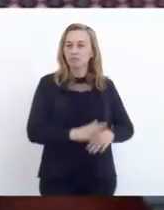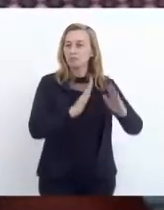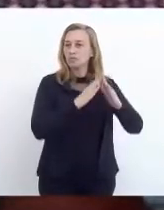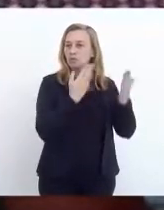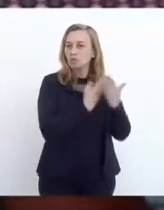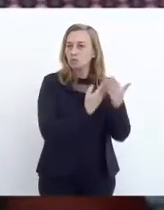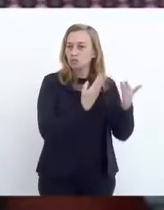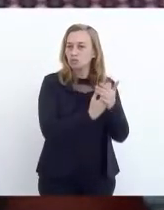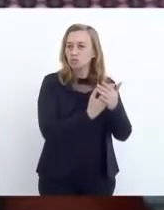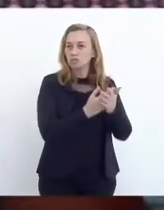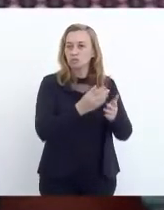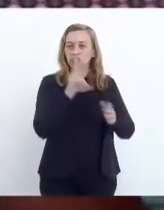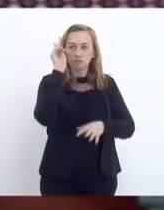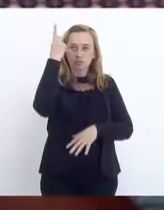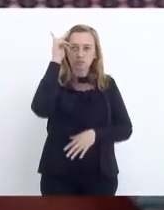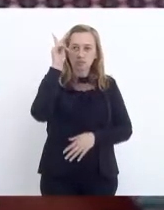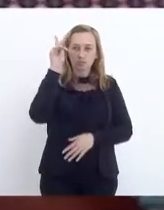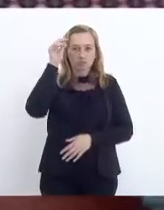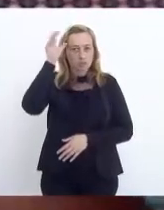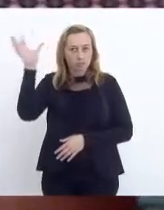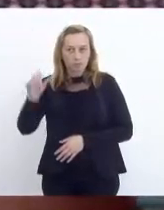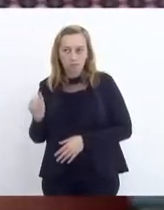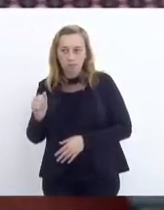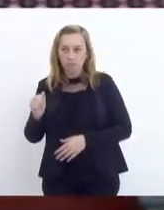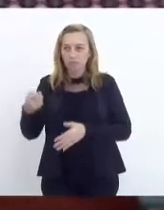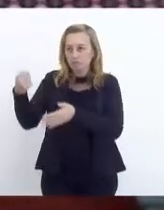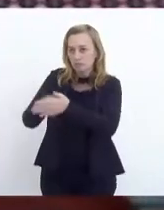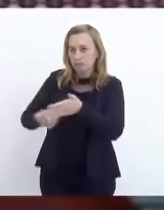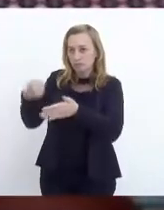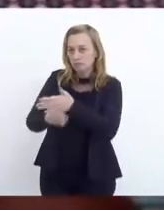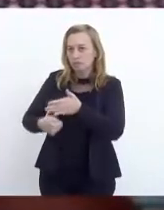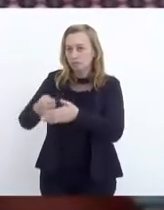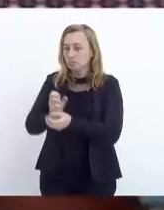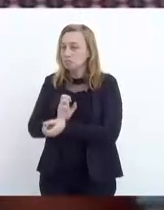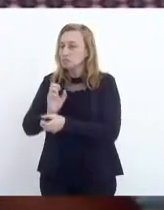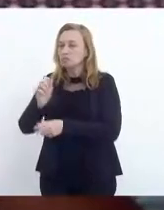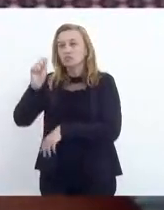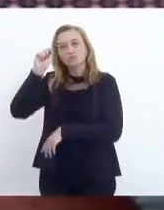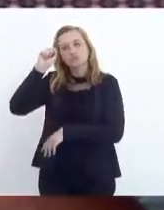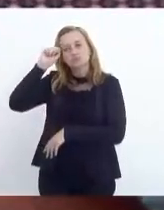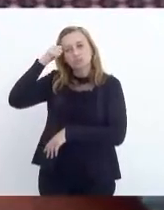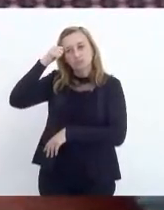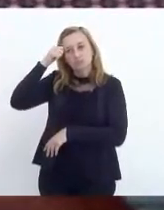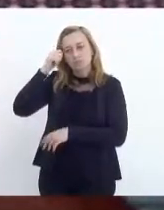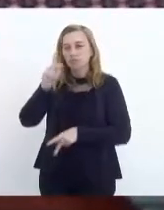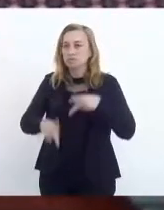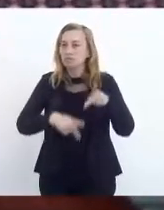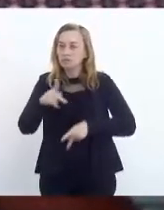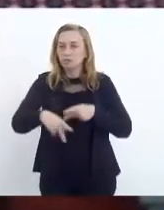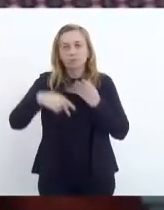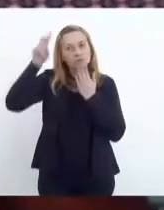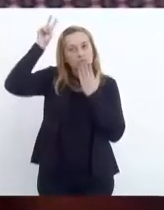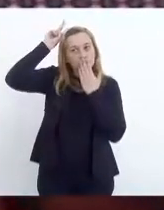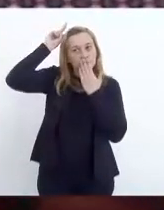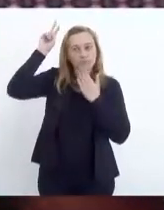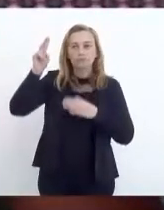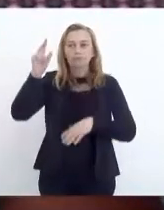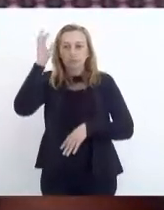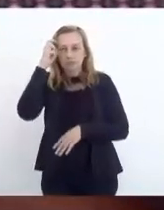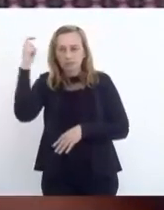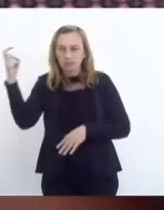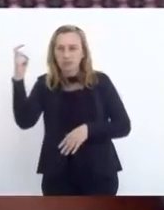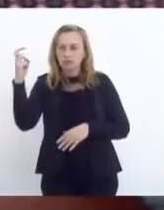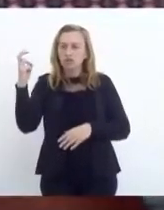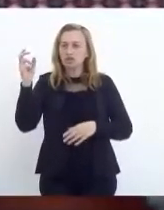história da África e dos africanos, a luta dos negros e dos povos indígenas no Brasil, a cultura negra e indígena